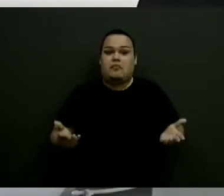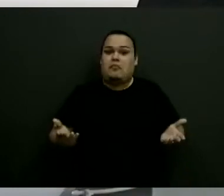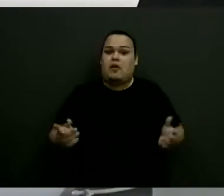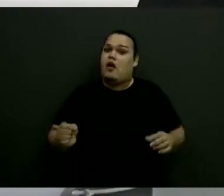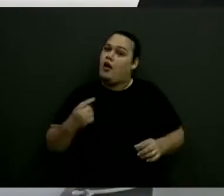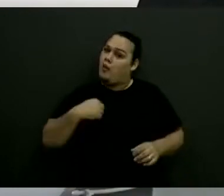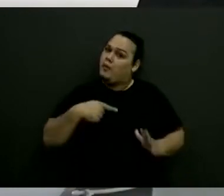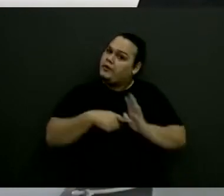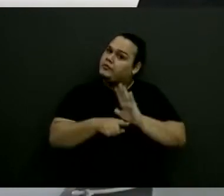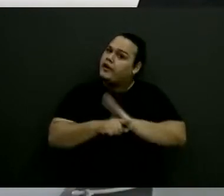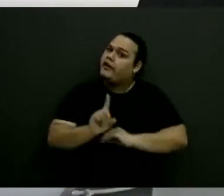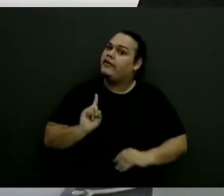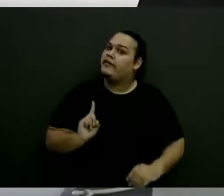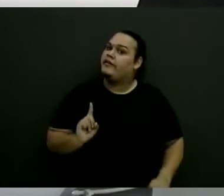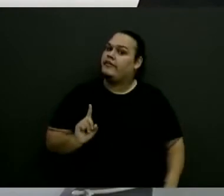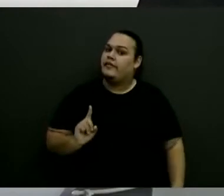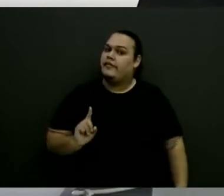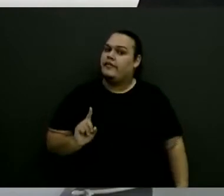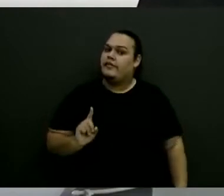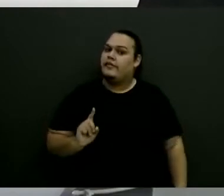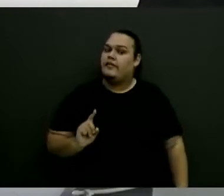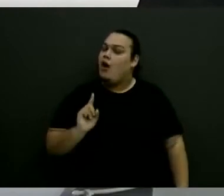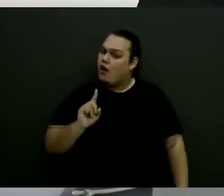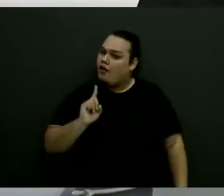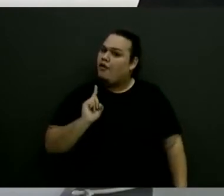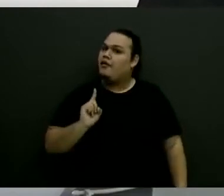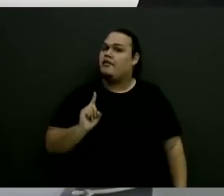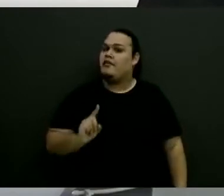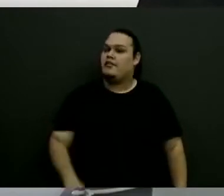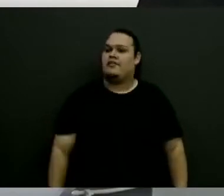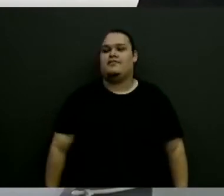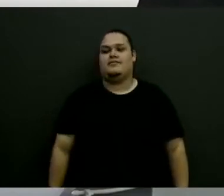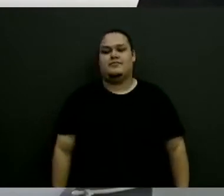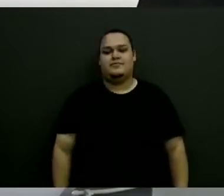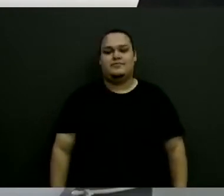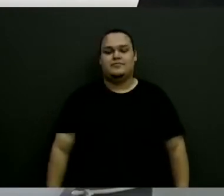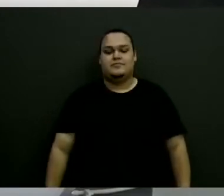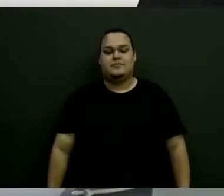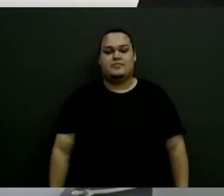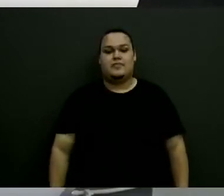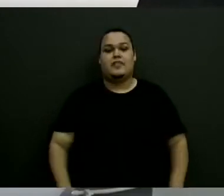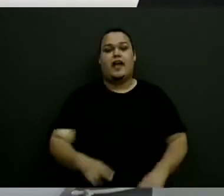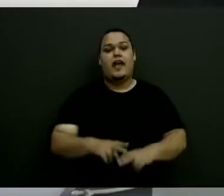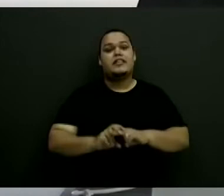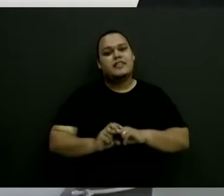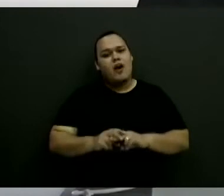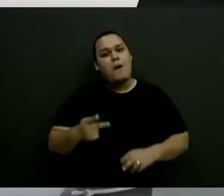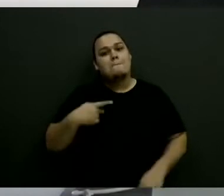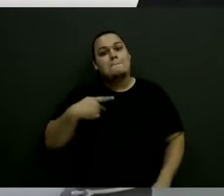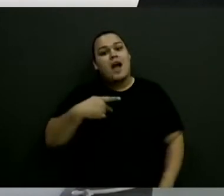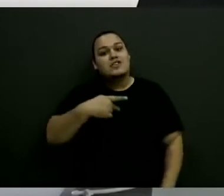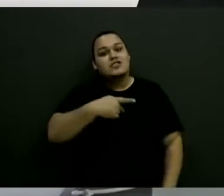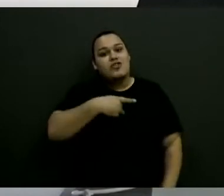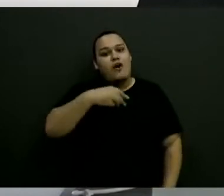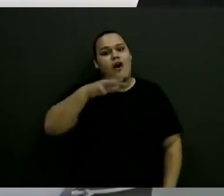hein? Vamos lá, eu vou indicar. Olha, eu que indico mesmo. Vamos lá? Pastor Fernando, eu vou